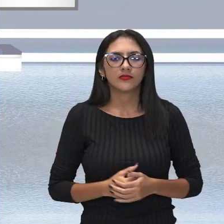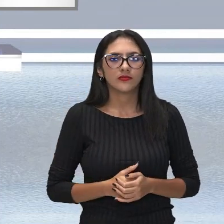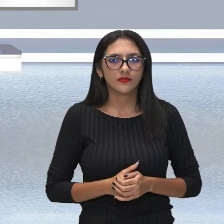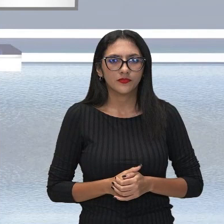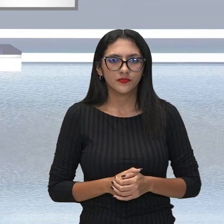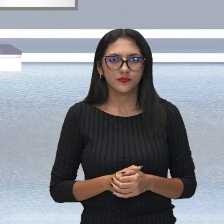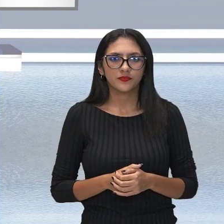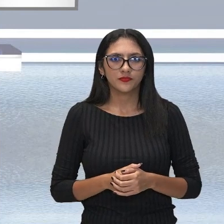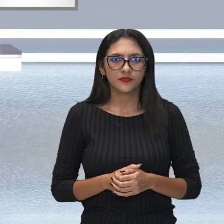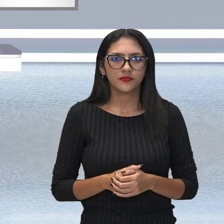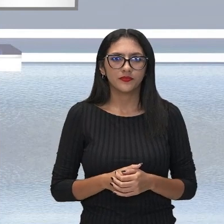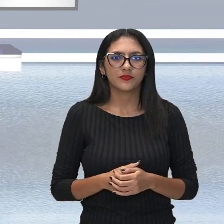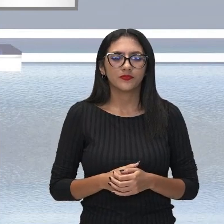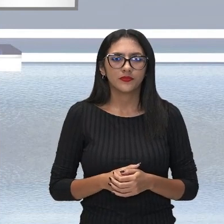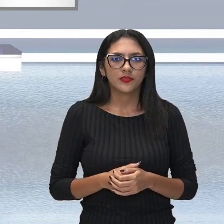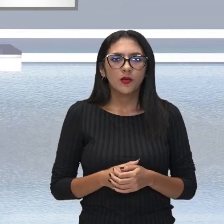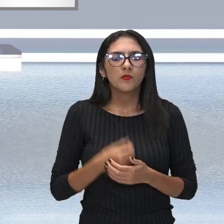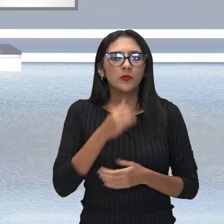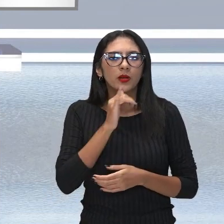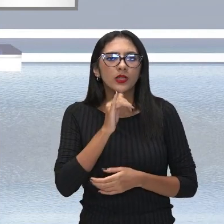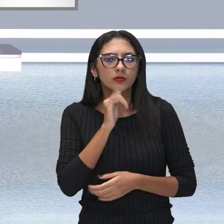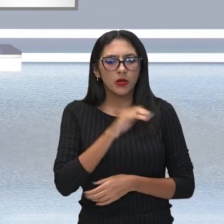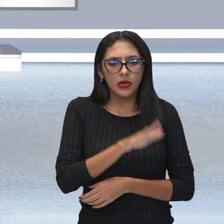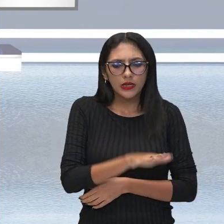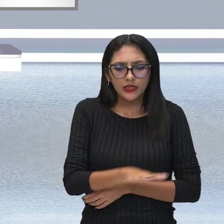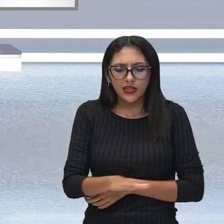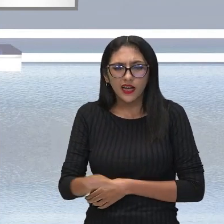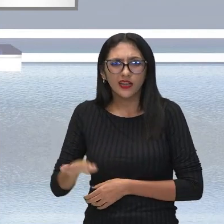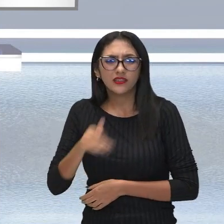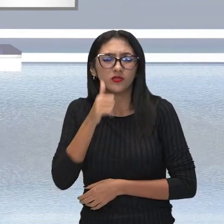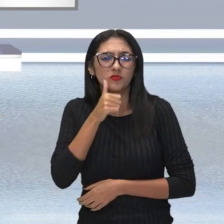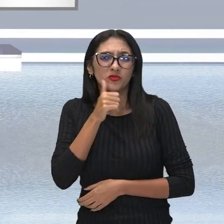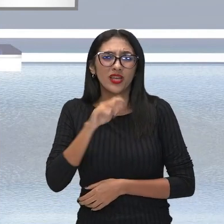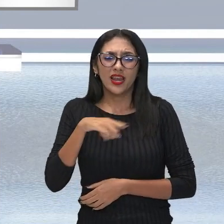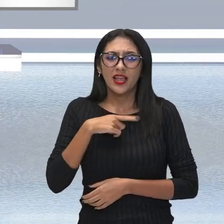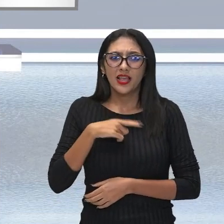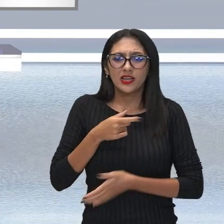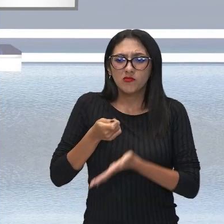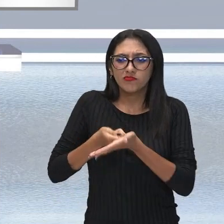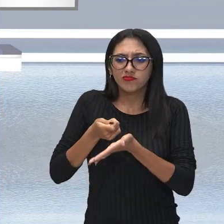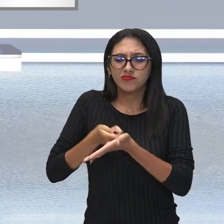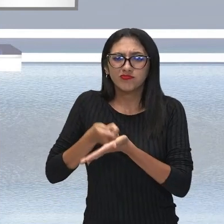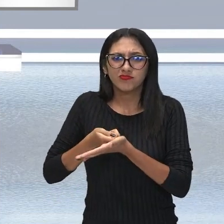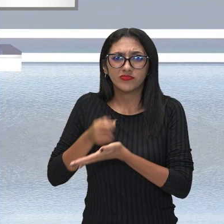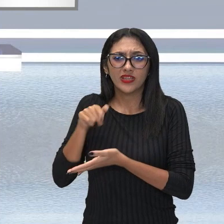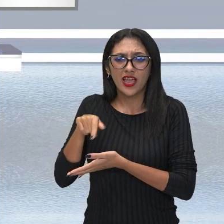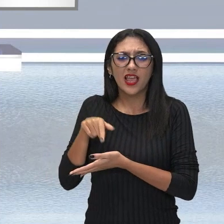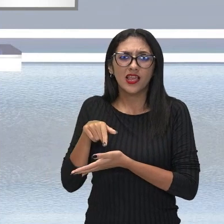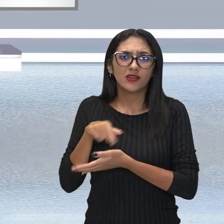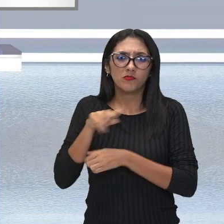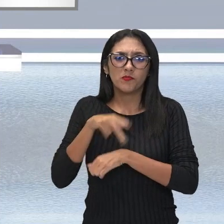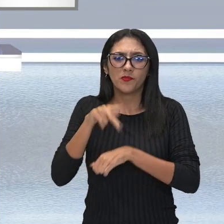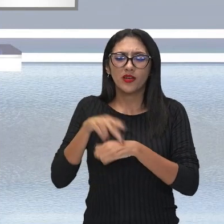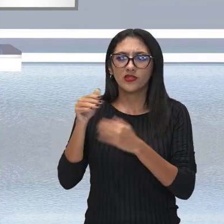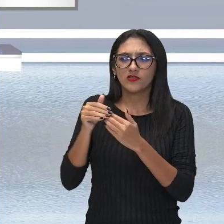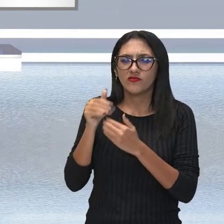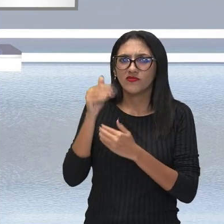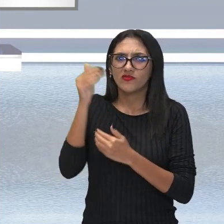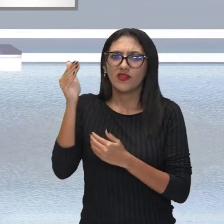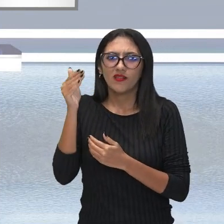Que as crianças são direcionadas para o casamento. Ela é uma afegã, né? Então,